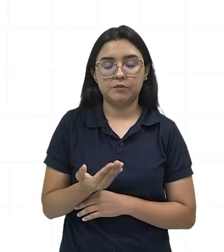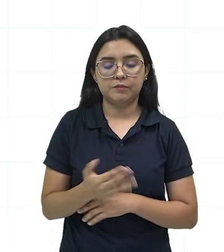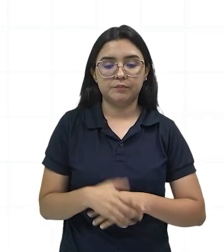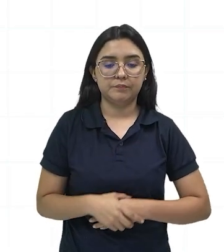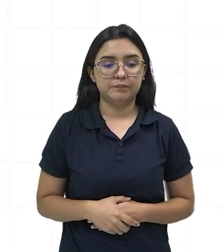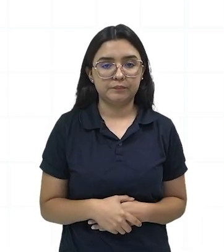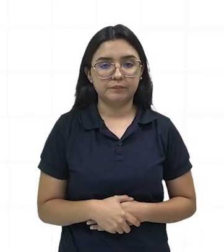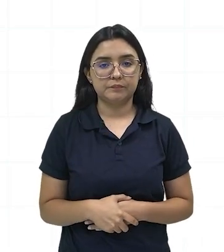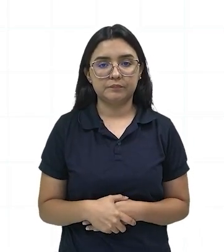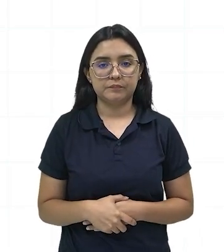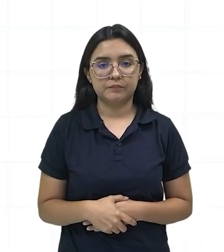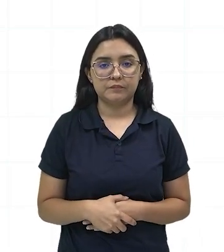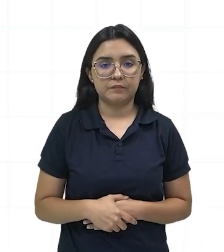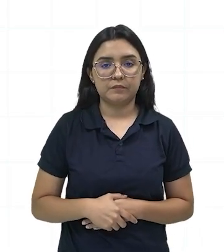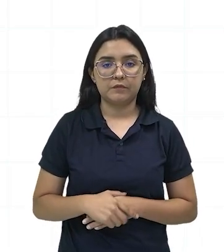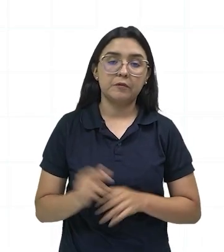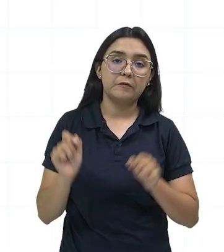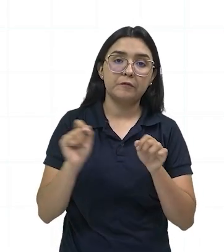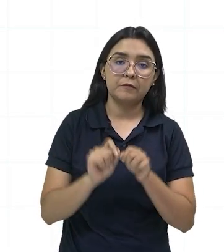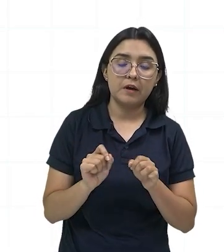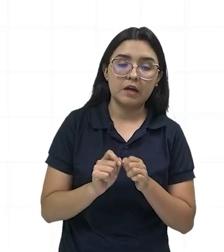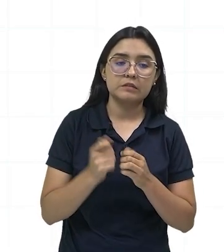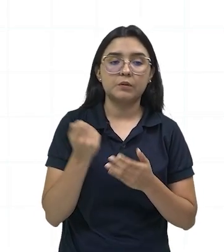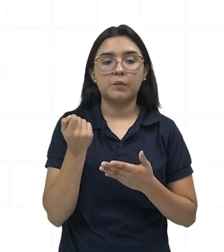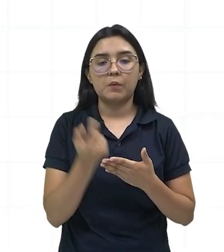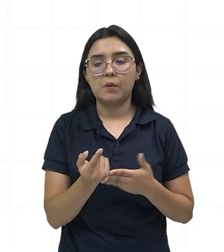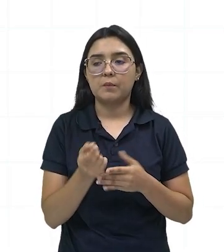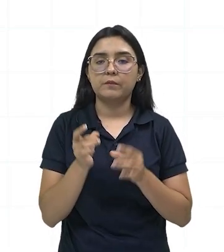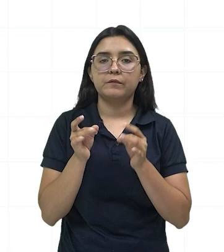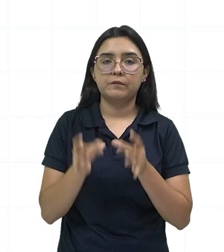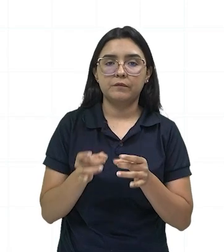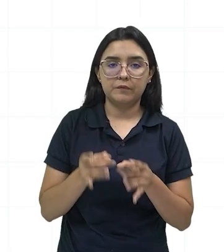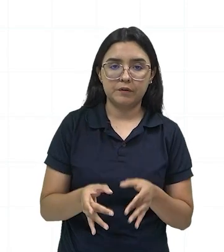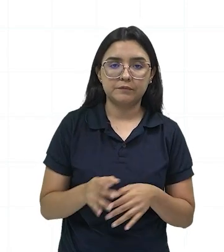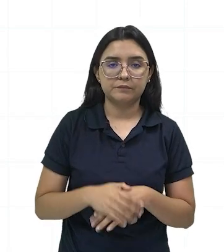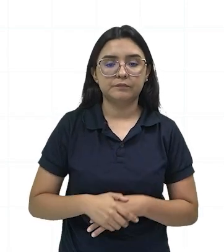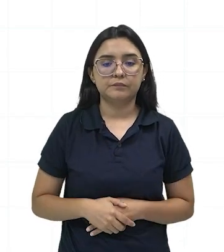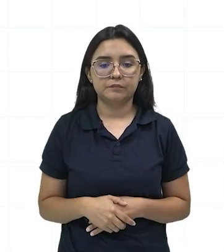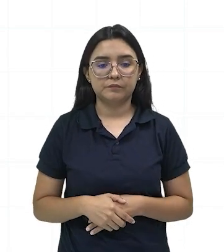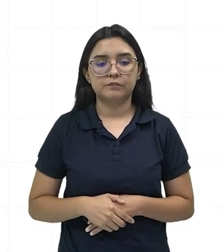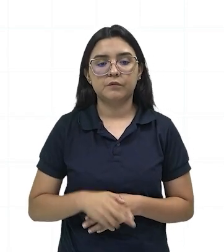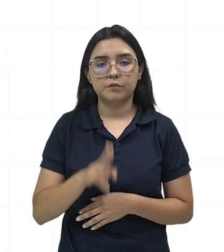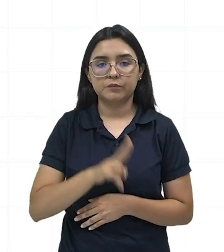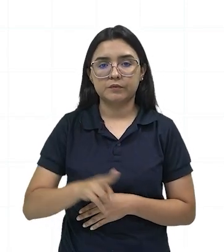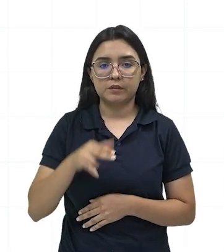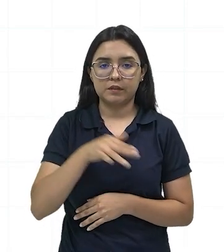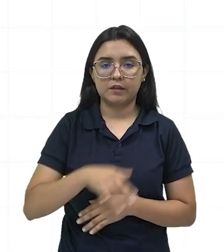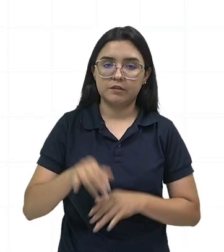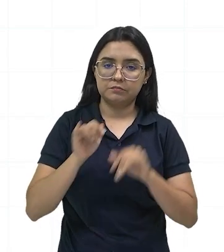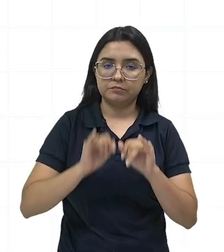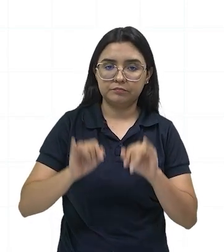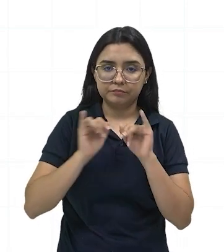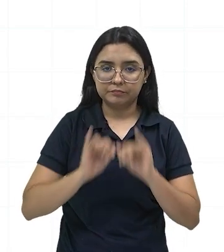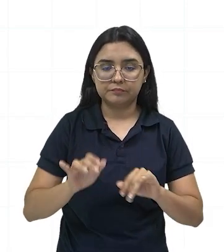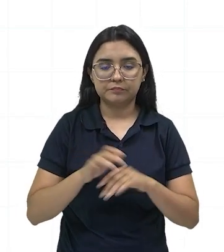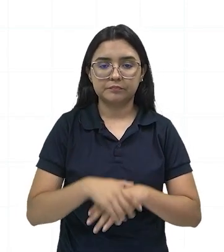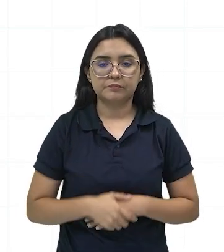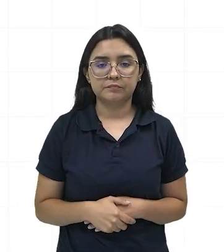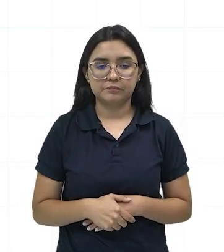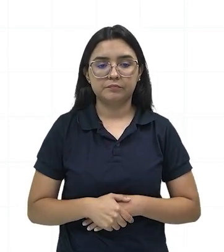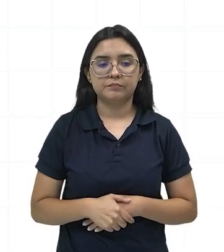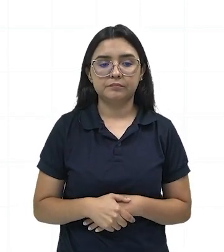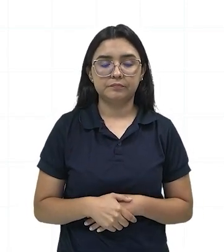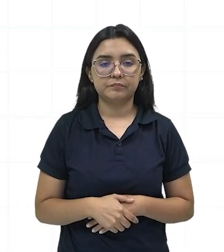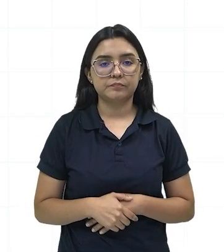ser realizado. Faça, compre, venda, muito utilizado na publicidade, o nosso modo